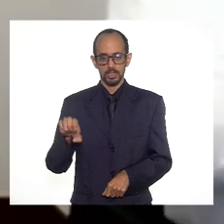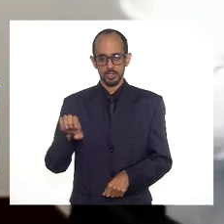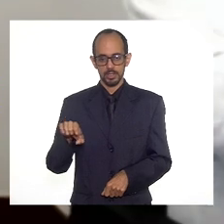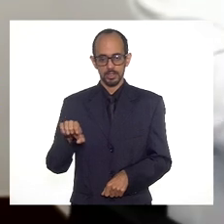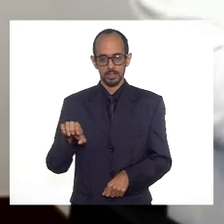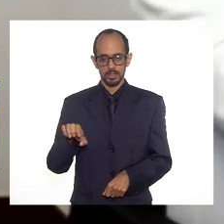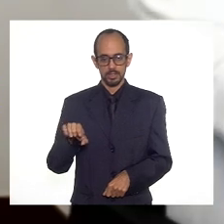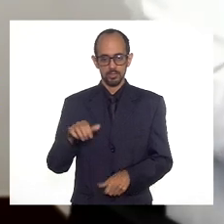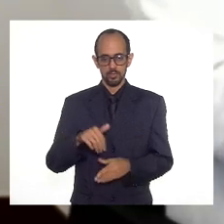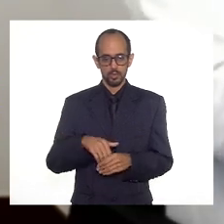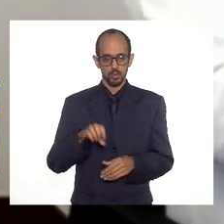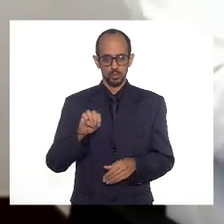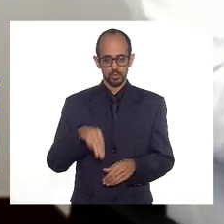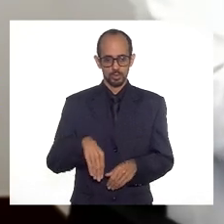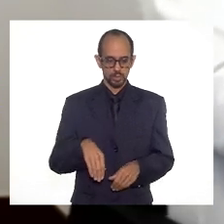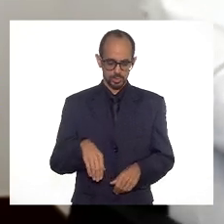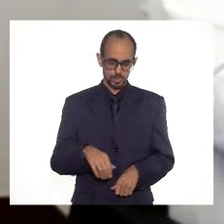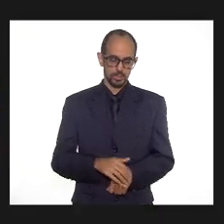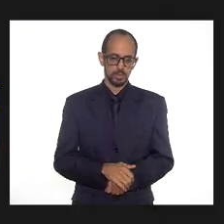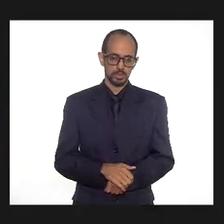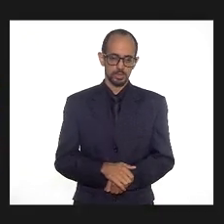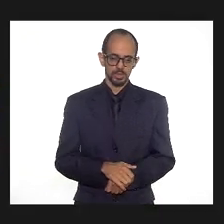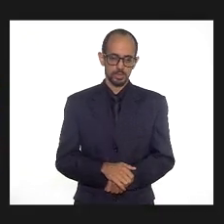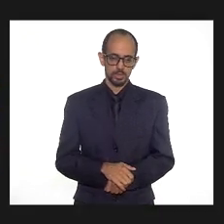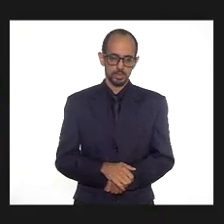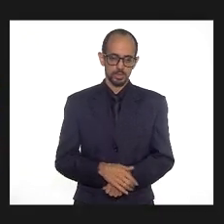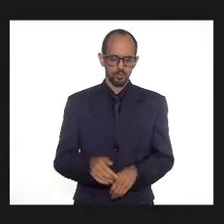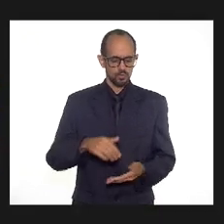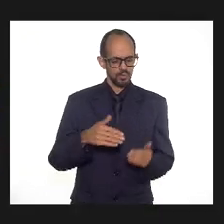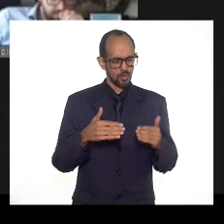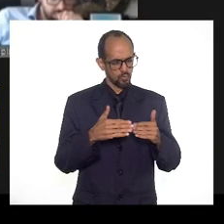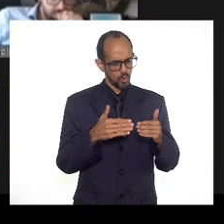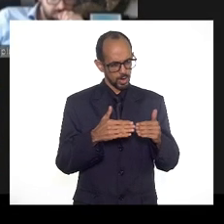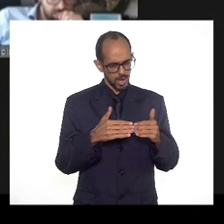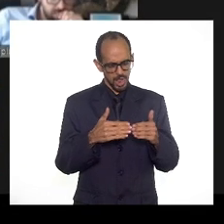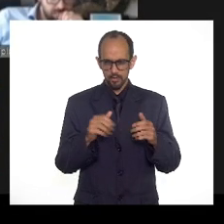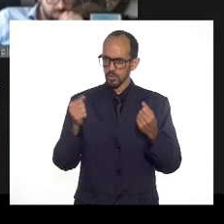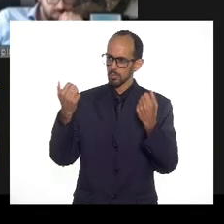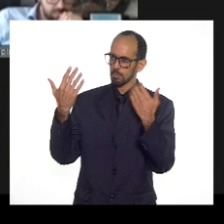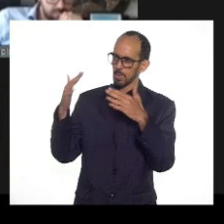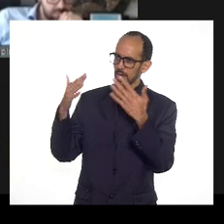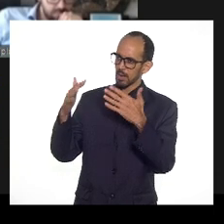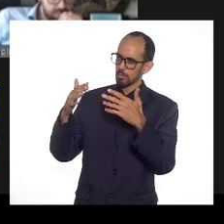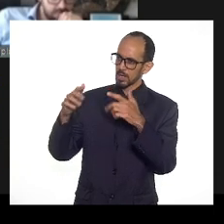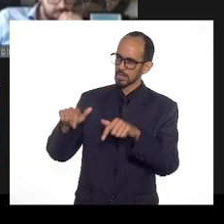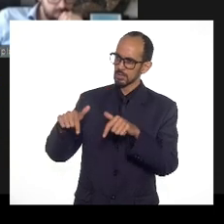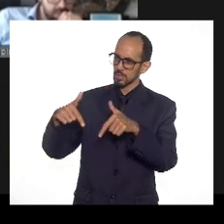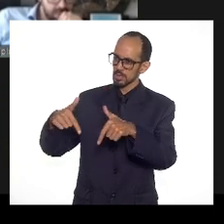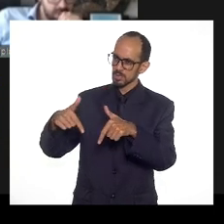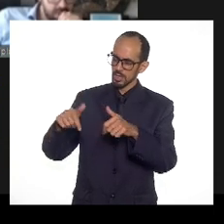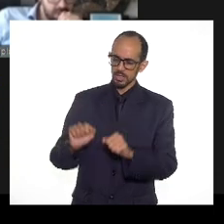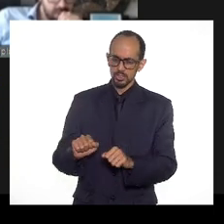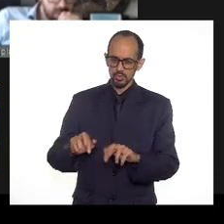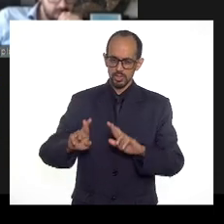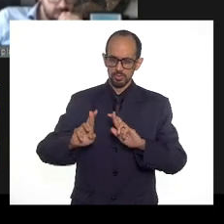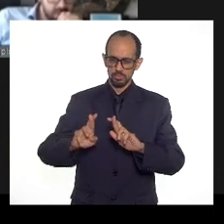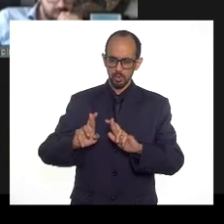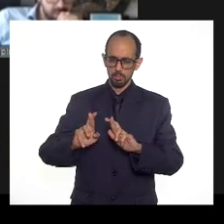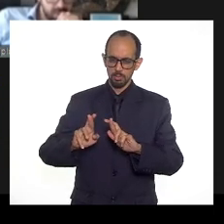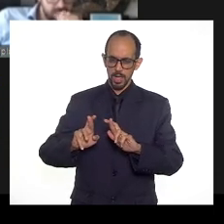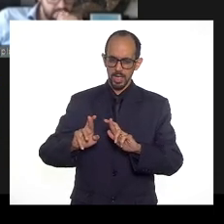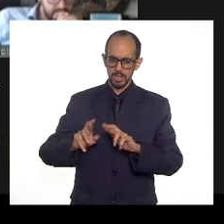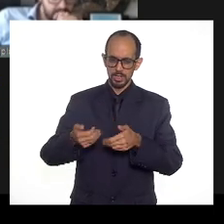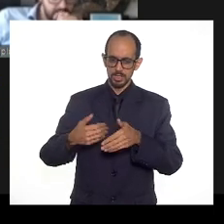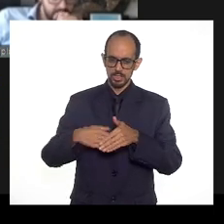Deputado Giovanni Ratinho votou sim. Presidente, favorável, tá? E parabéns aí pela iniciativa. Espero que esse fundo